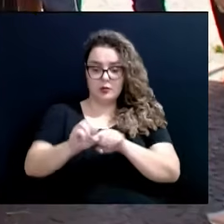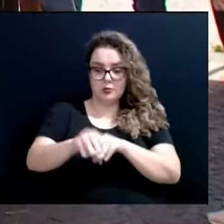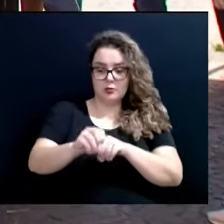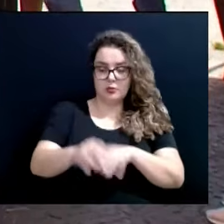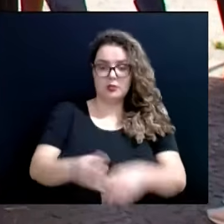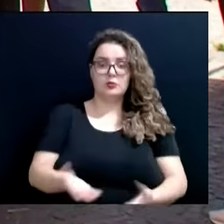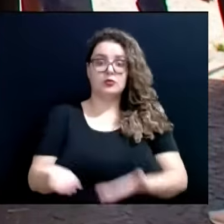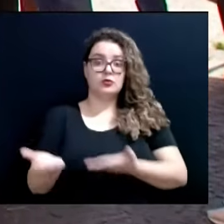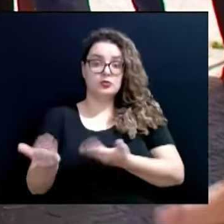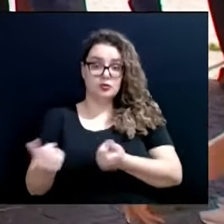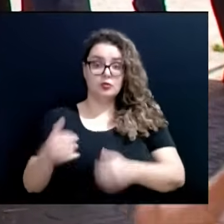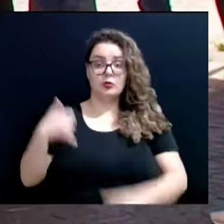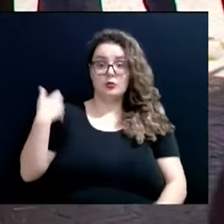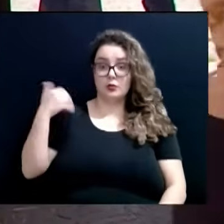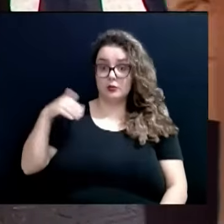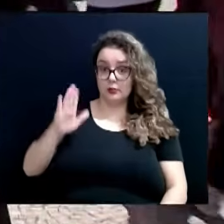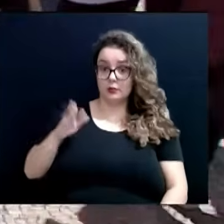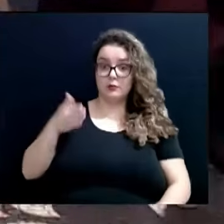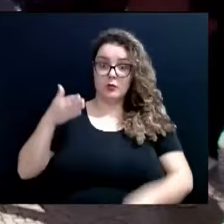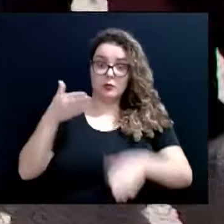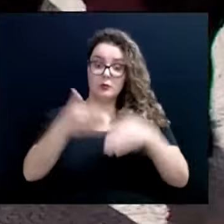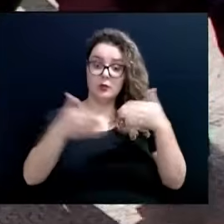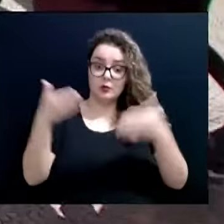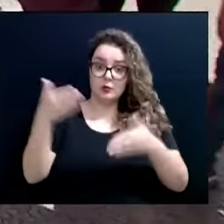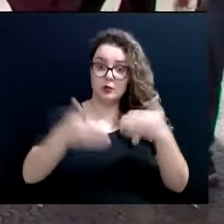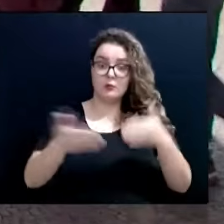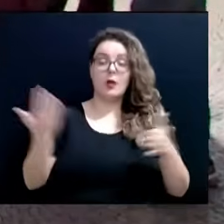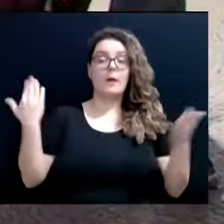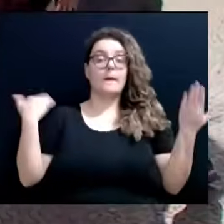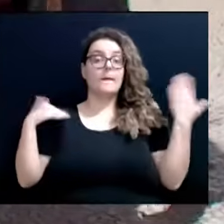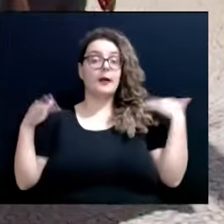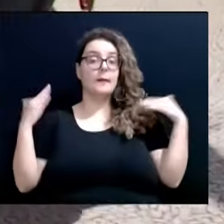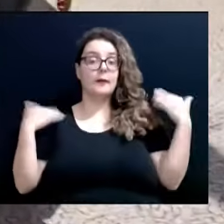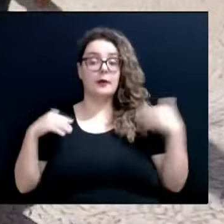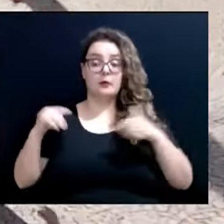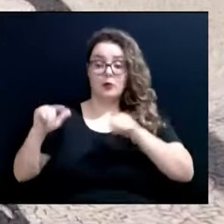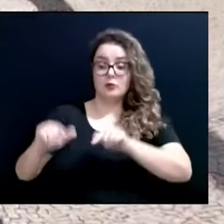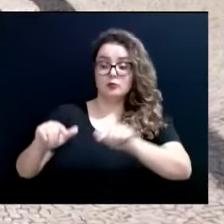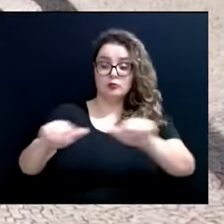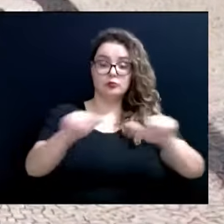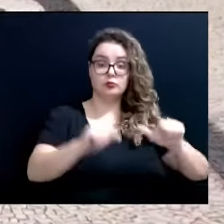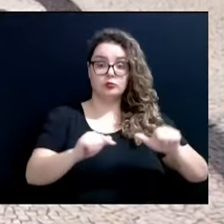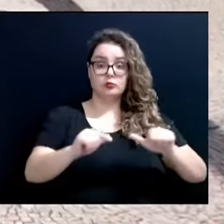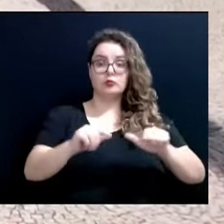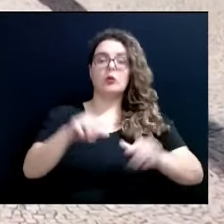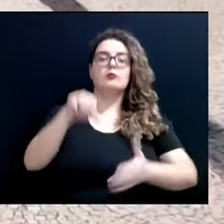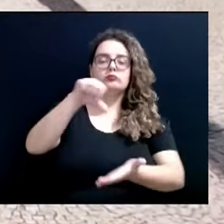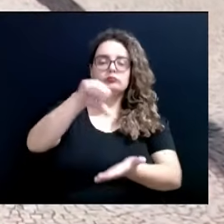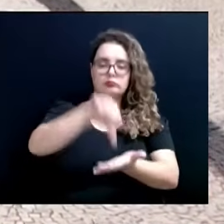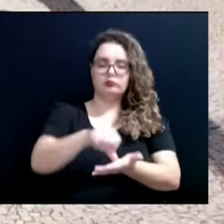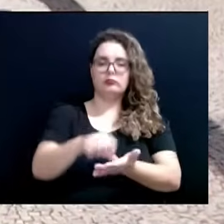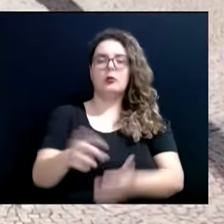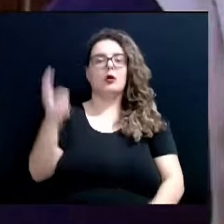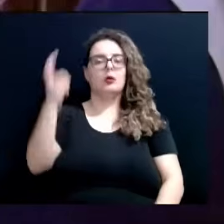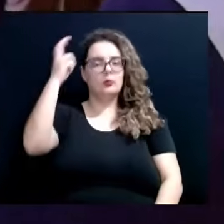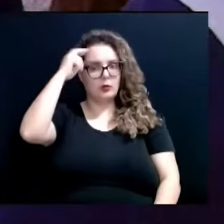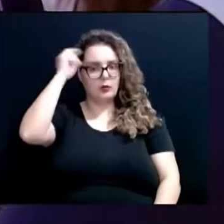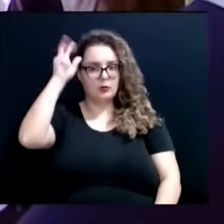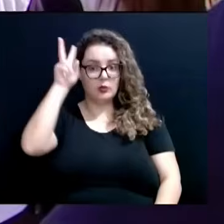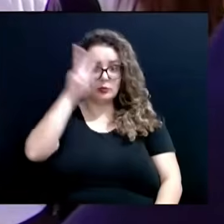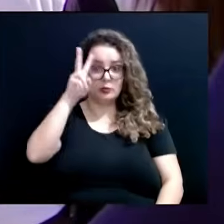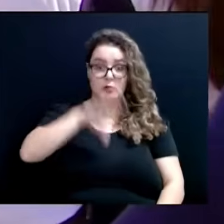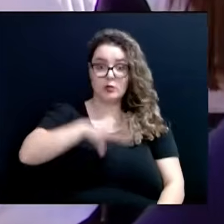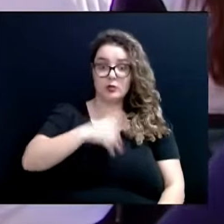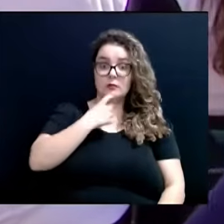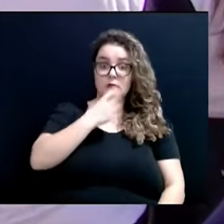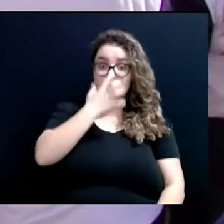Adultos, participam de um passeio pelos principais pontos culturais e históricos de Campinas. A